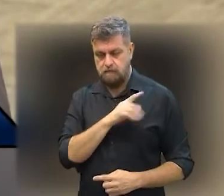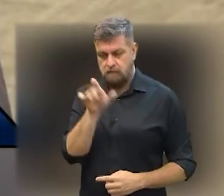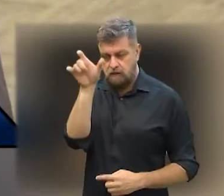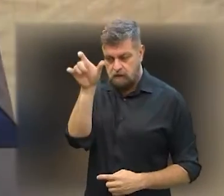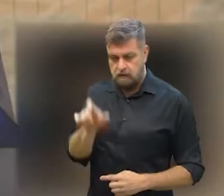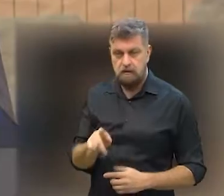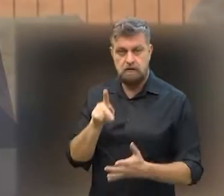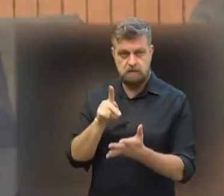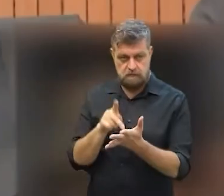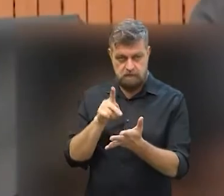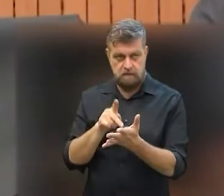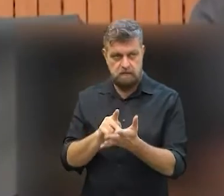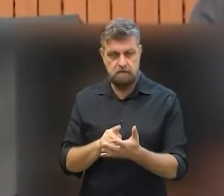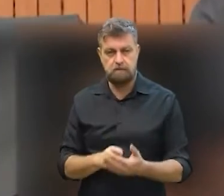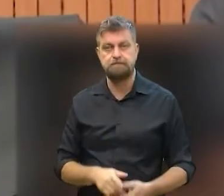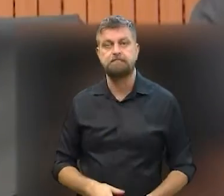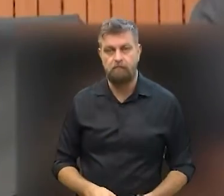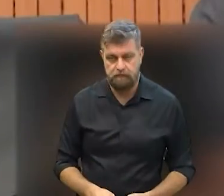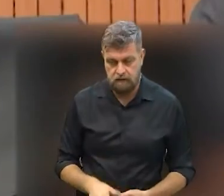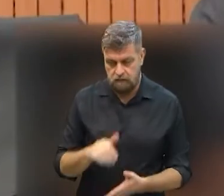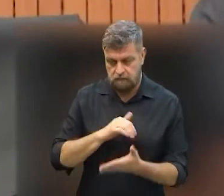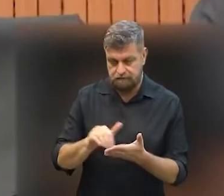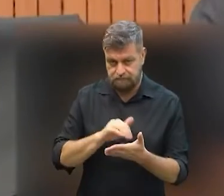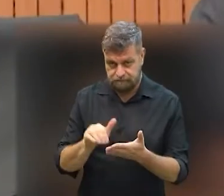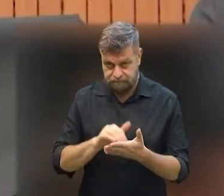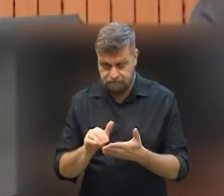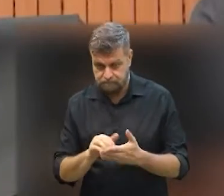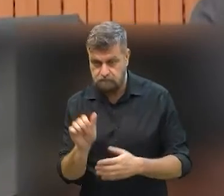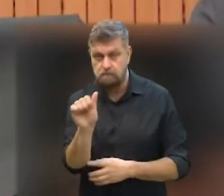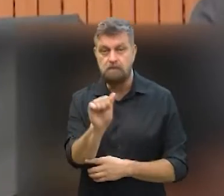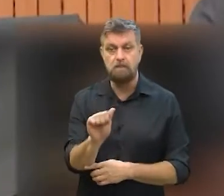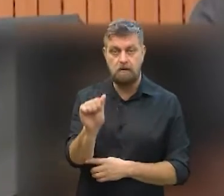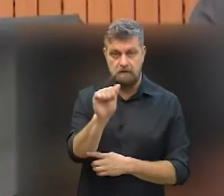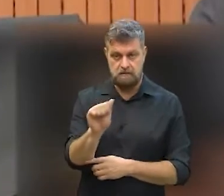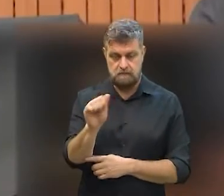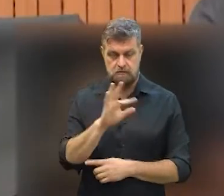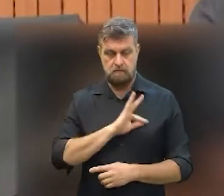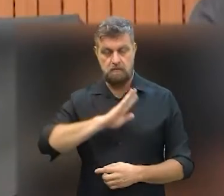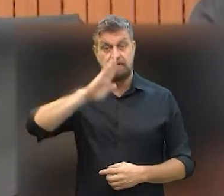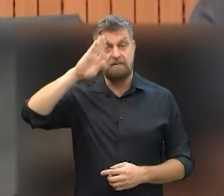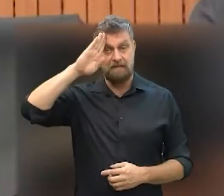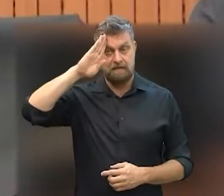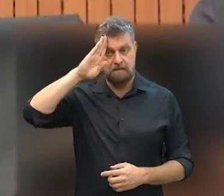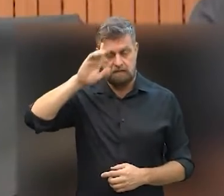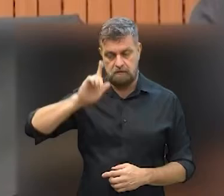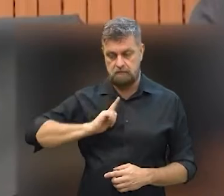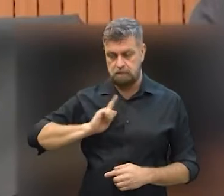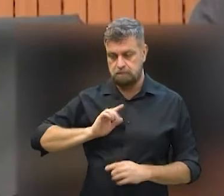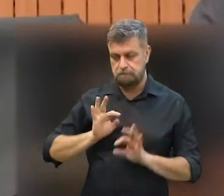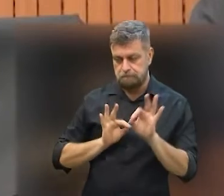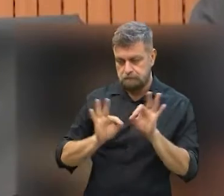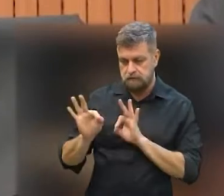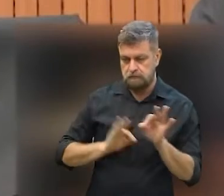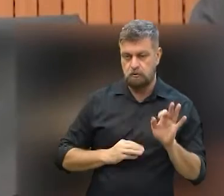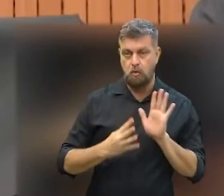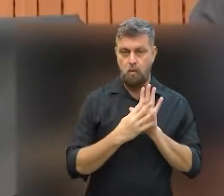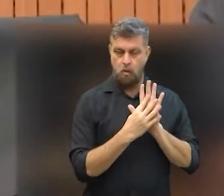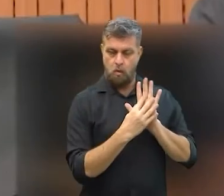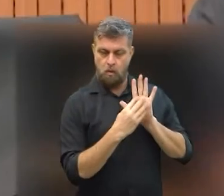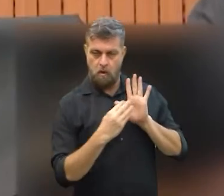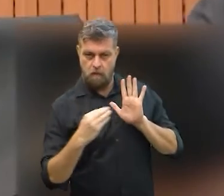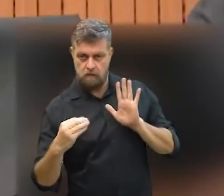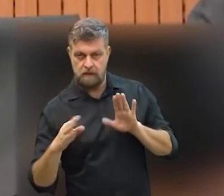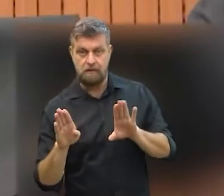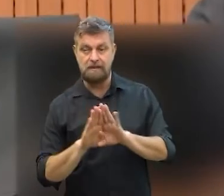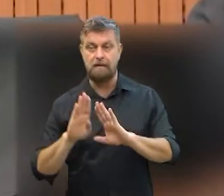Neto. Ele, na verdade, é o secretário executivo de uma associação da Polícia Militar e foi desenvolvido esse modelo